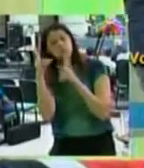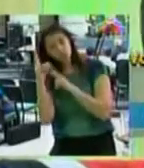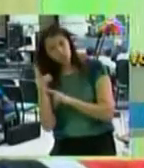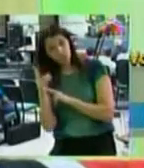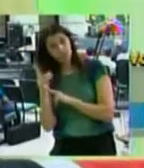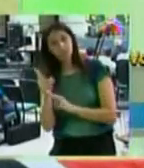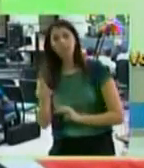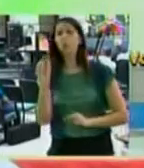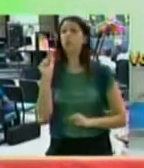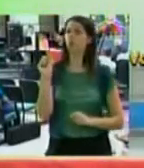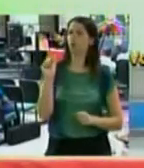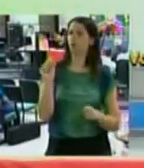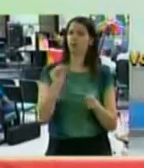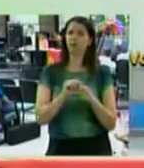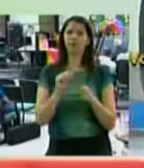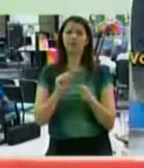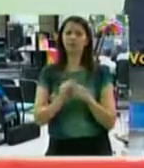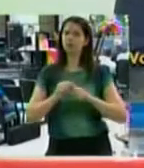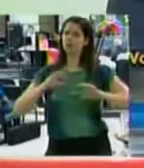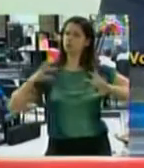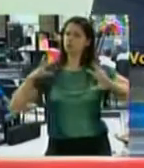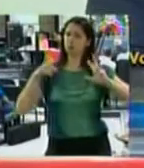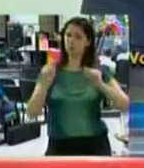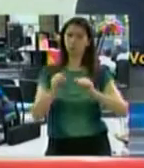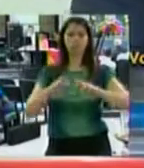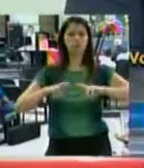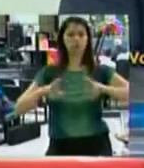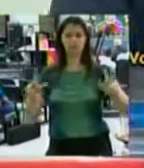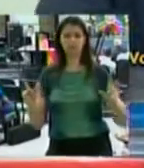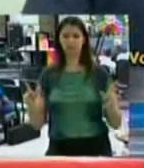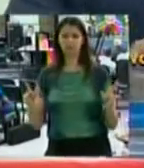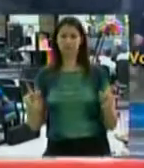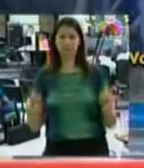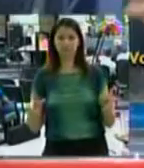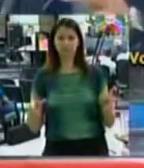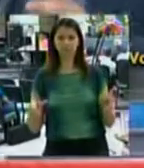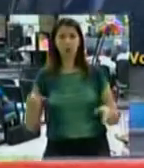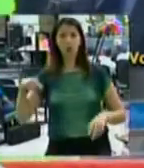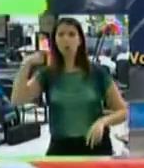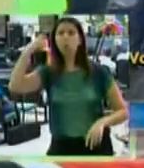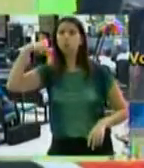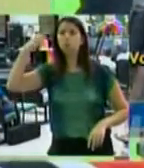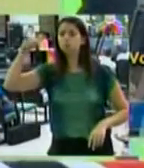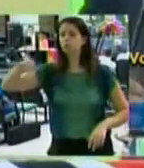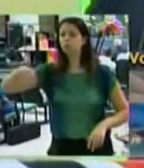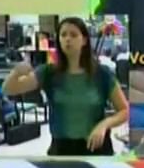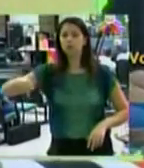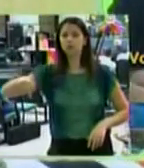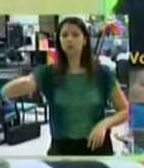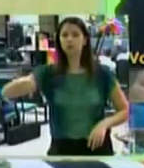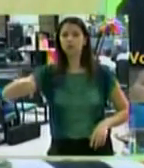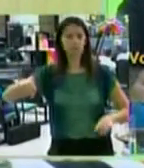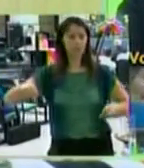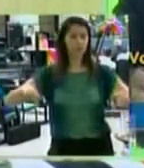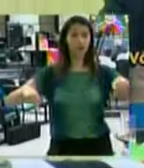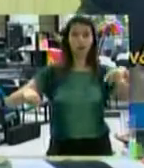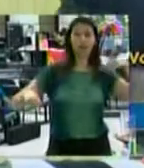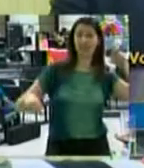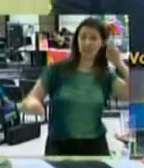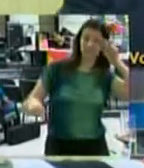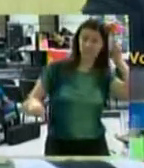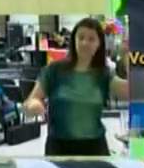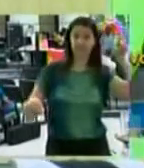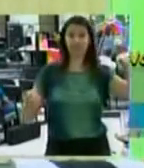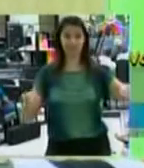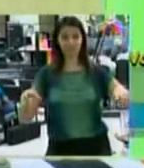O que faz com que 5 sejam loucas e 5 sejam prudentes? E aqui eu